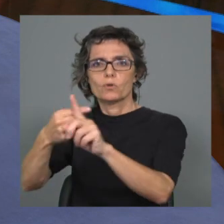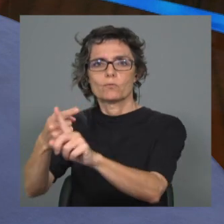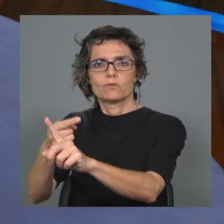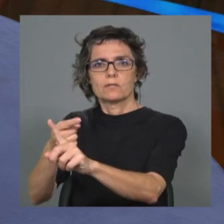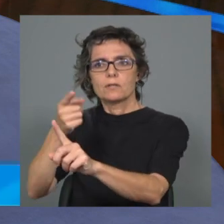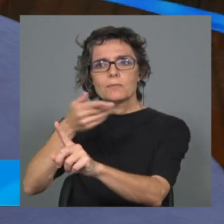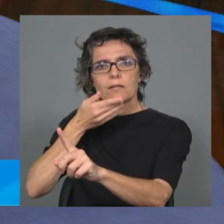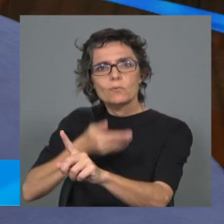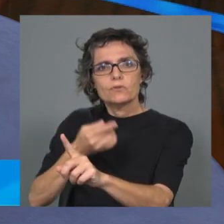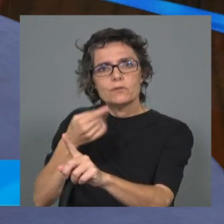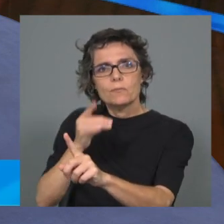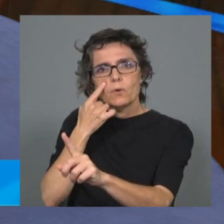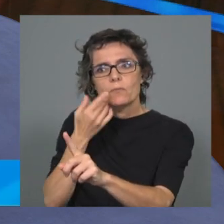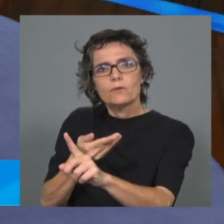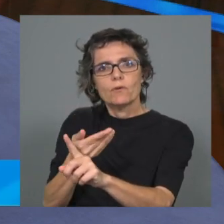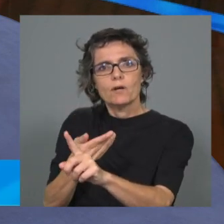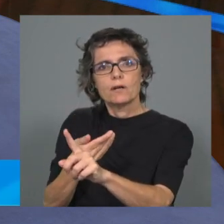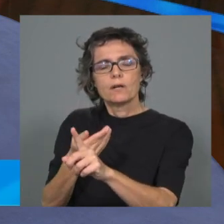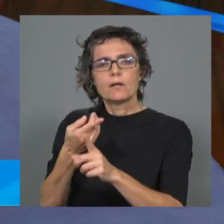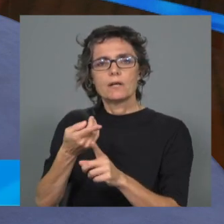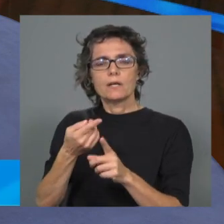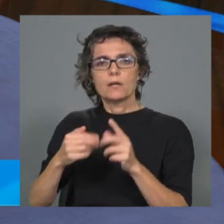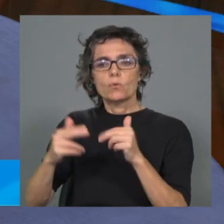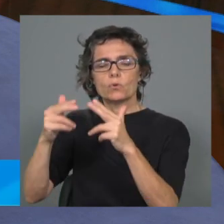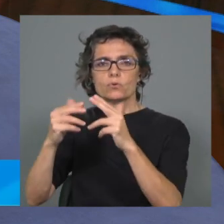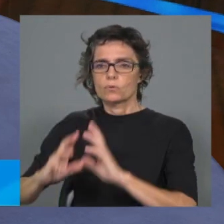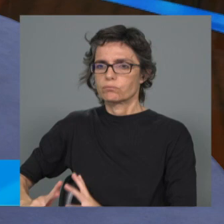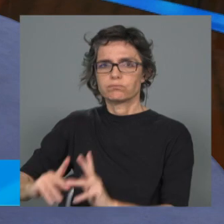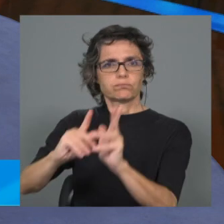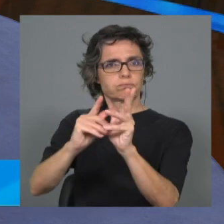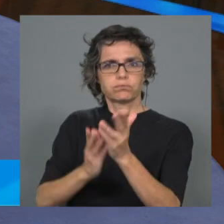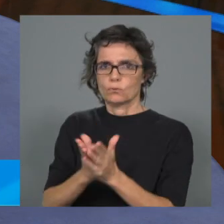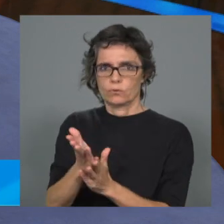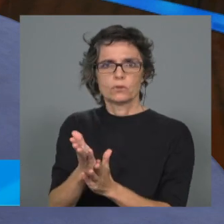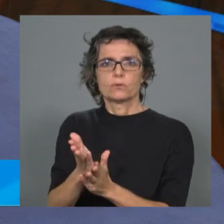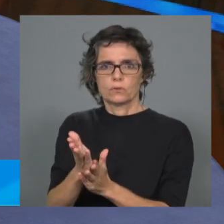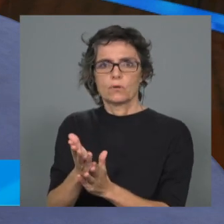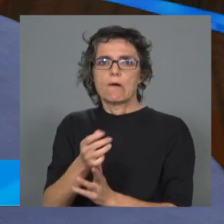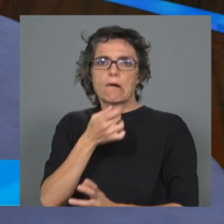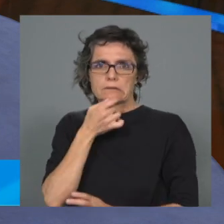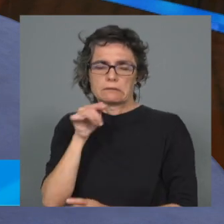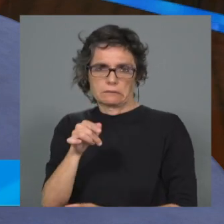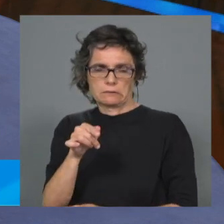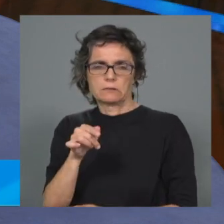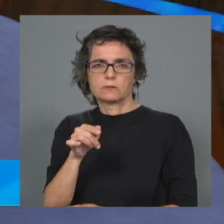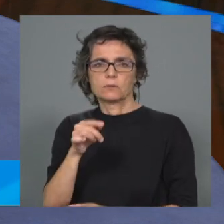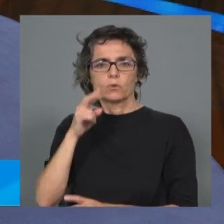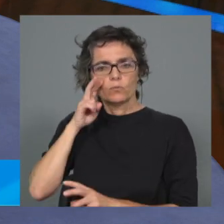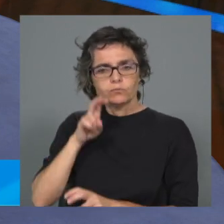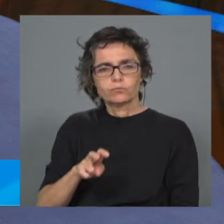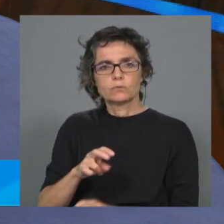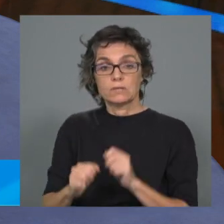Exatamente, e naturalmente que todo o processo de construção desta história só é possível através do aprofundamento destes